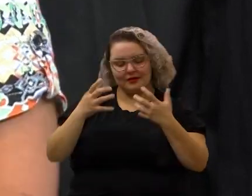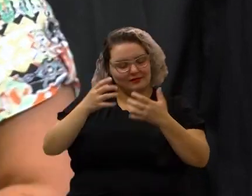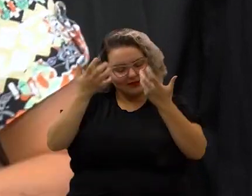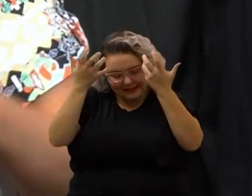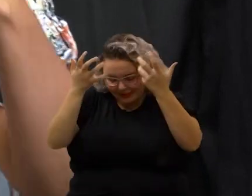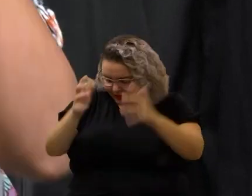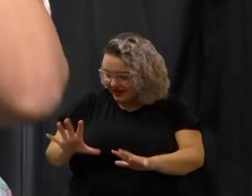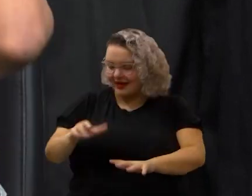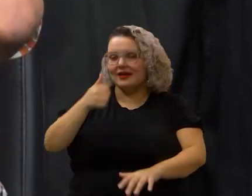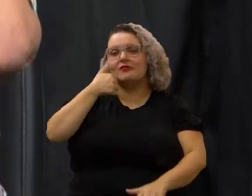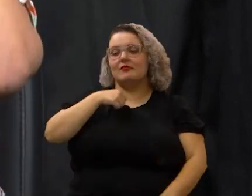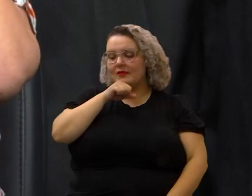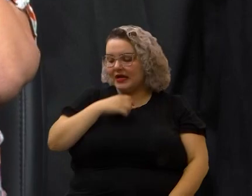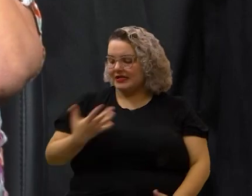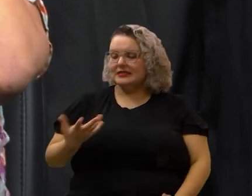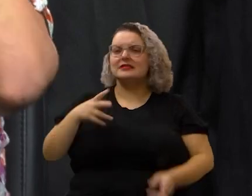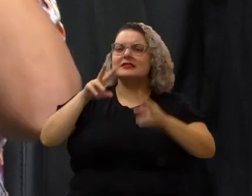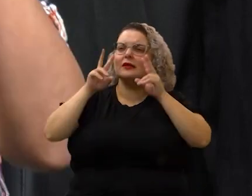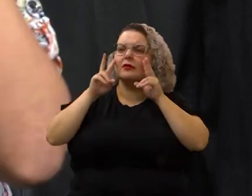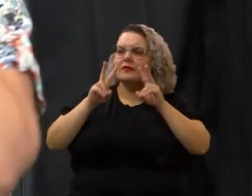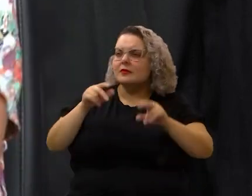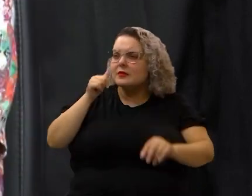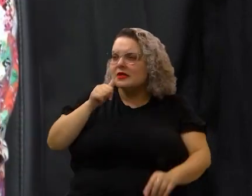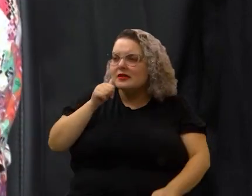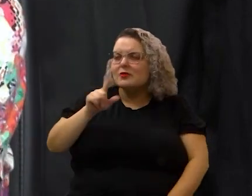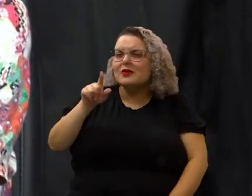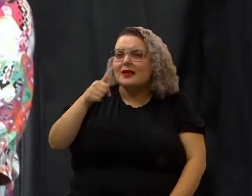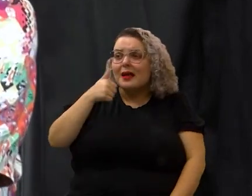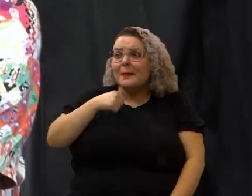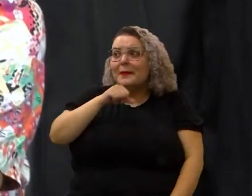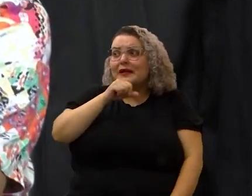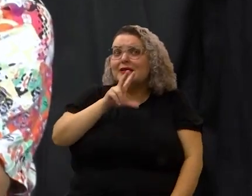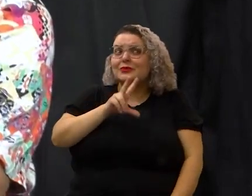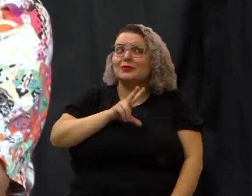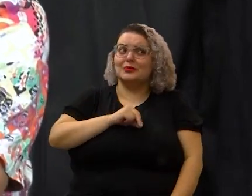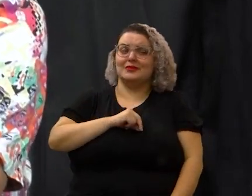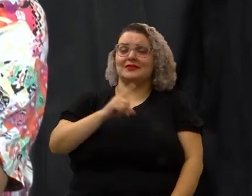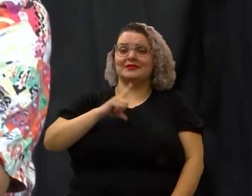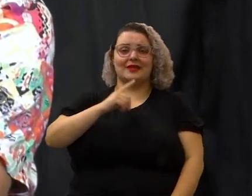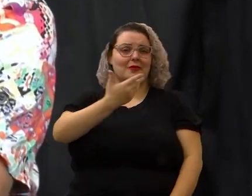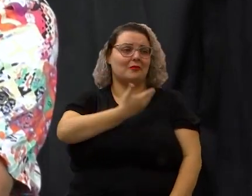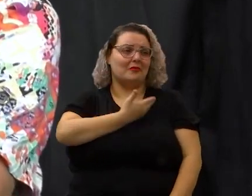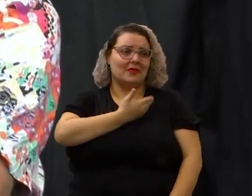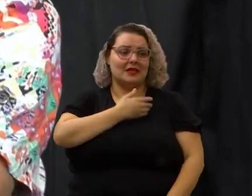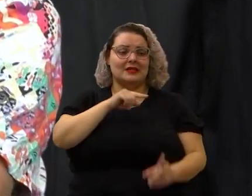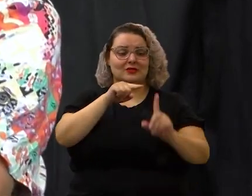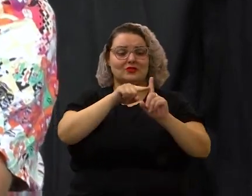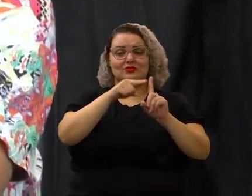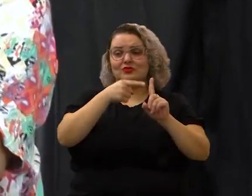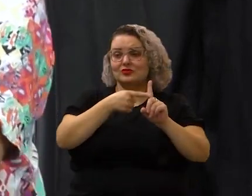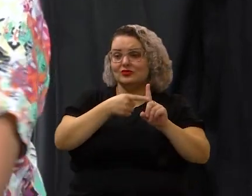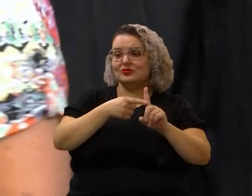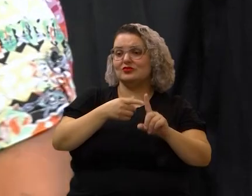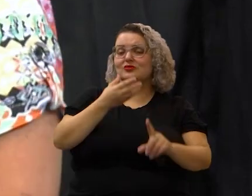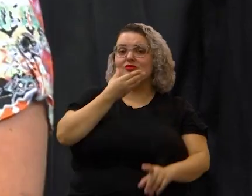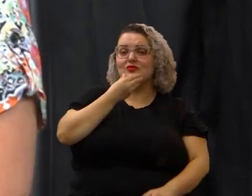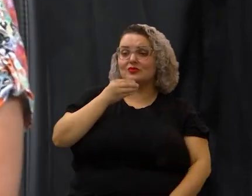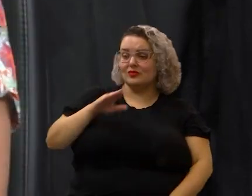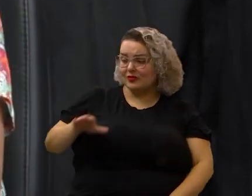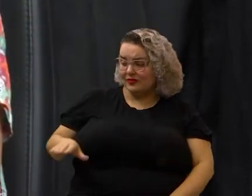tô decidida, tô de boa de ser mãe. Mas eu olho para essas mulheres que são mães, eu falo, gente do céu, eu tenho amigas, né, que estão